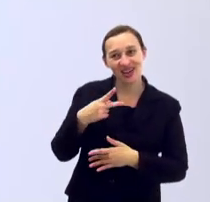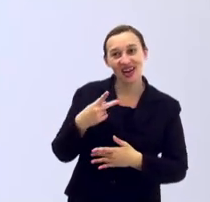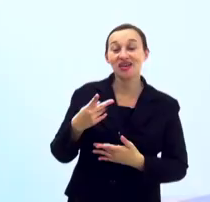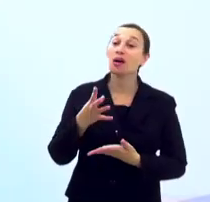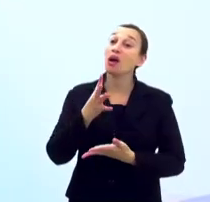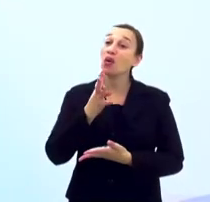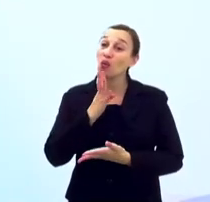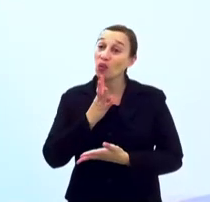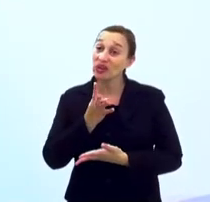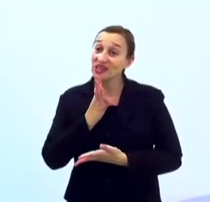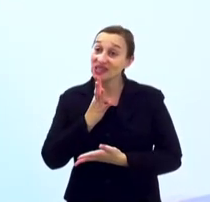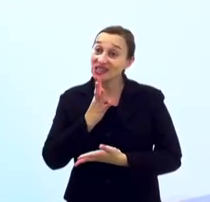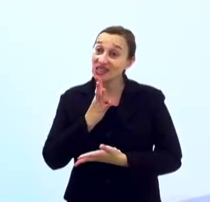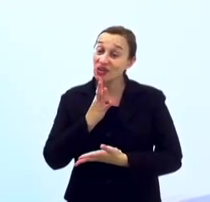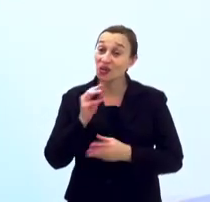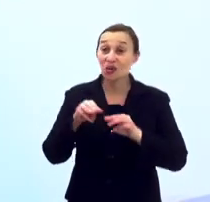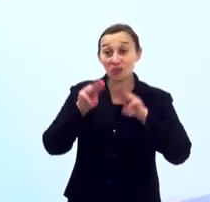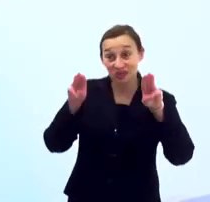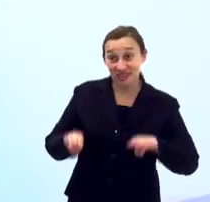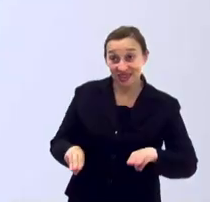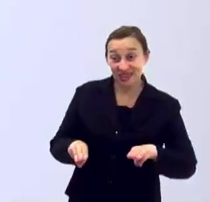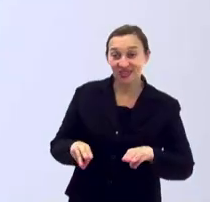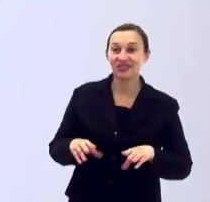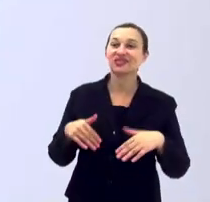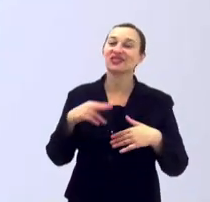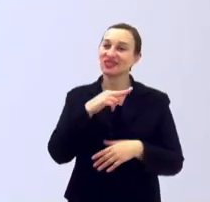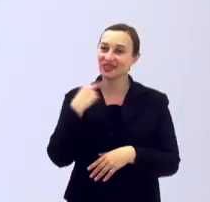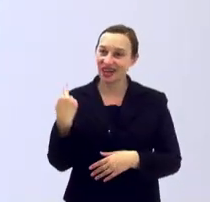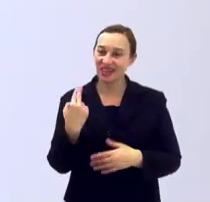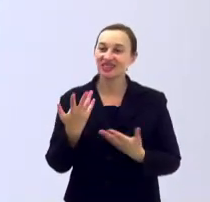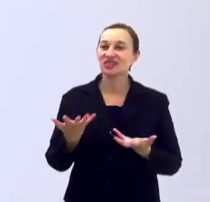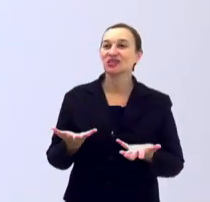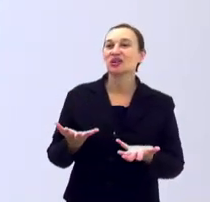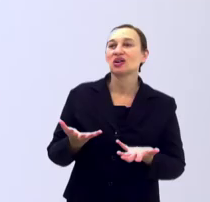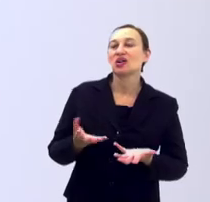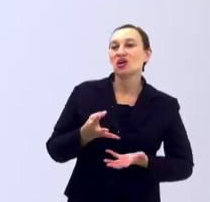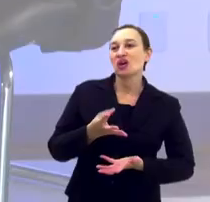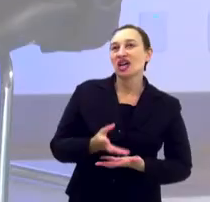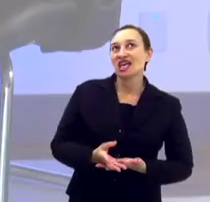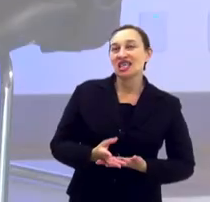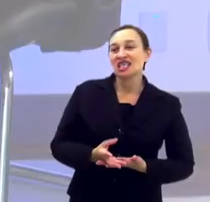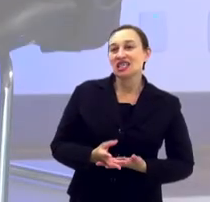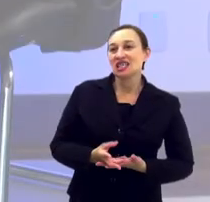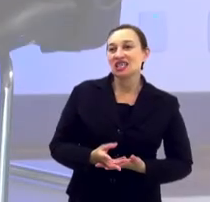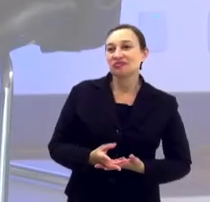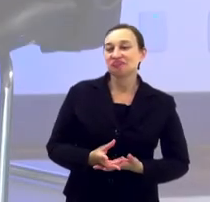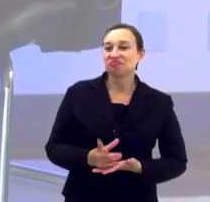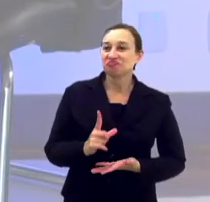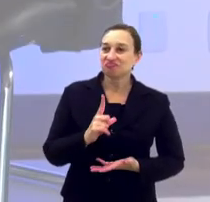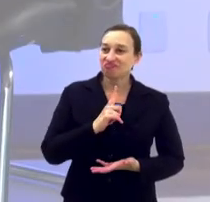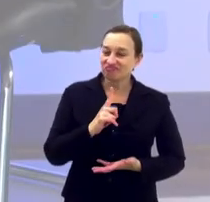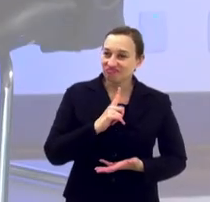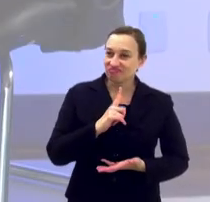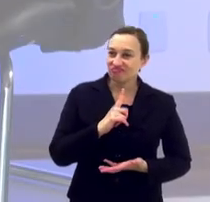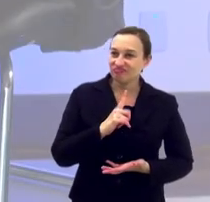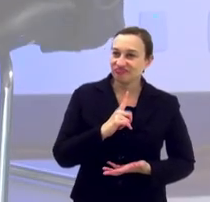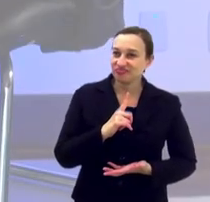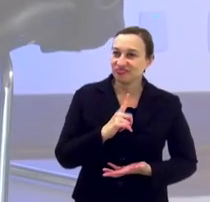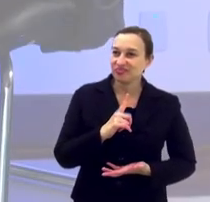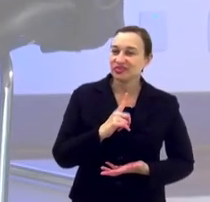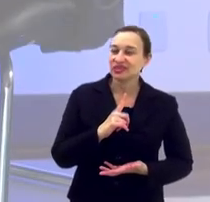eu não sei se já está aberto, a conhecer o museu. Eu queria aproveitar essa oportunidade para esclarecer duas coisas. Existe